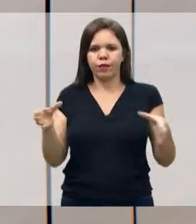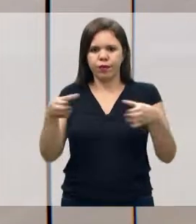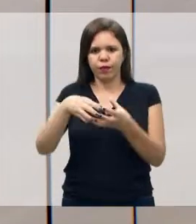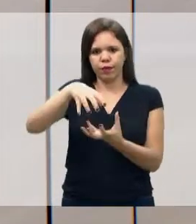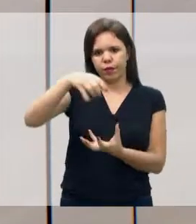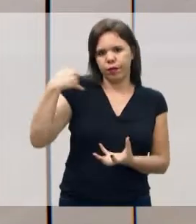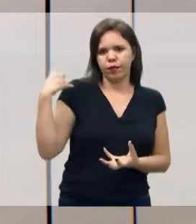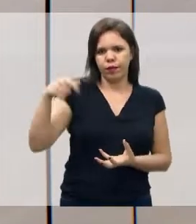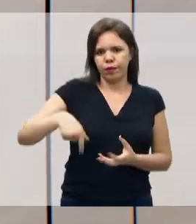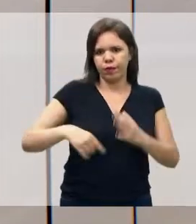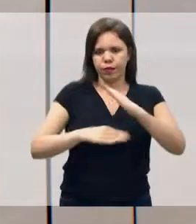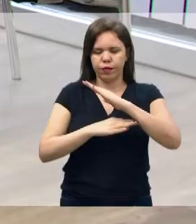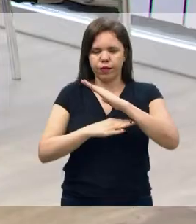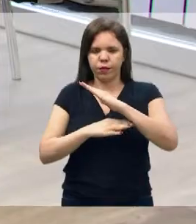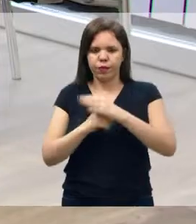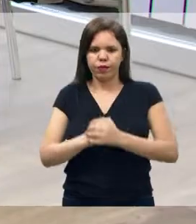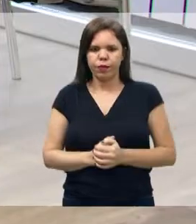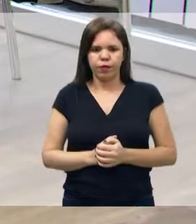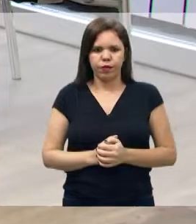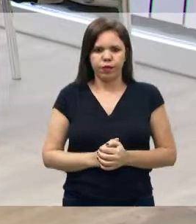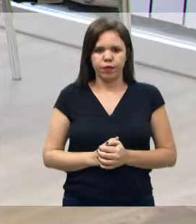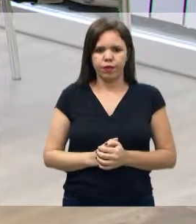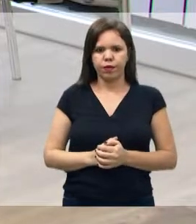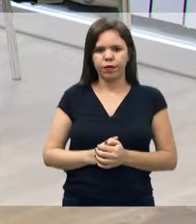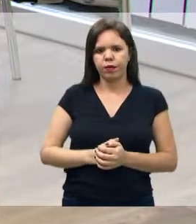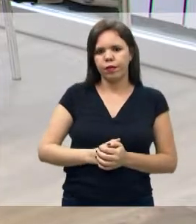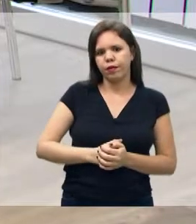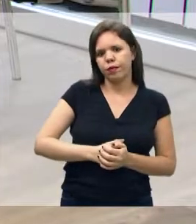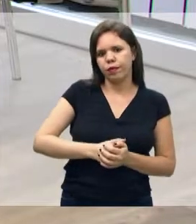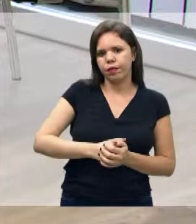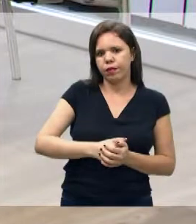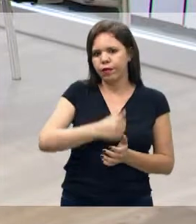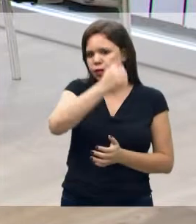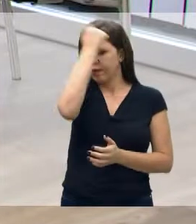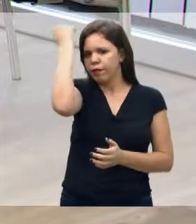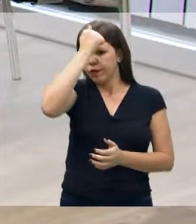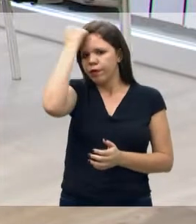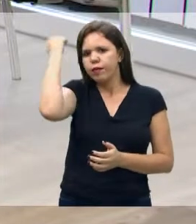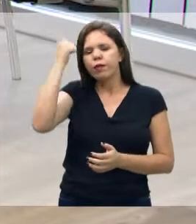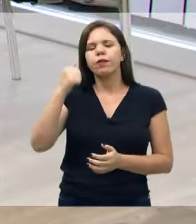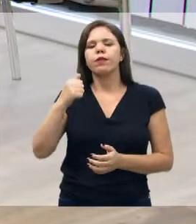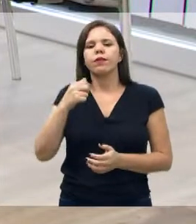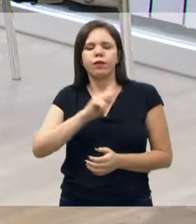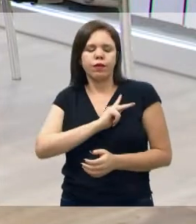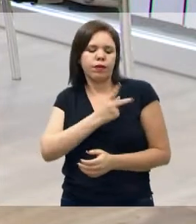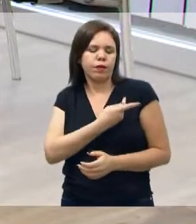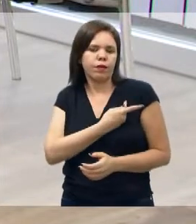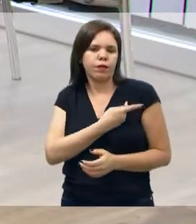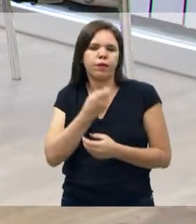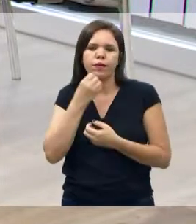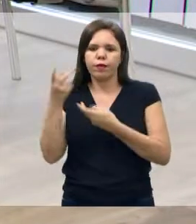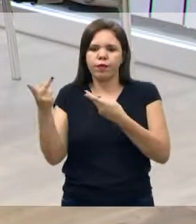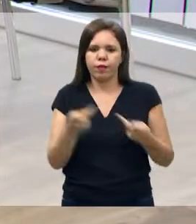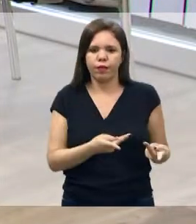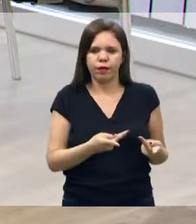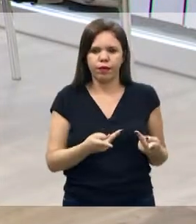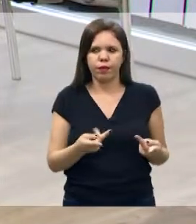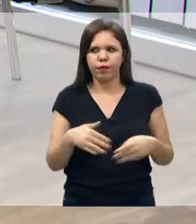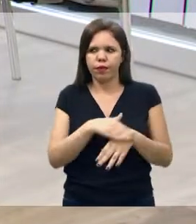dos Idosos aqui da Câmara Municipal, Ailton da Farmácia e Paulo Haddad. Sejam todos bem-vindos e eu já vou começar com a